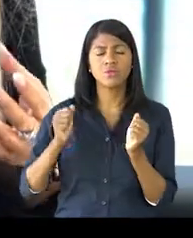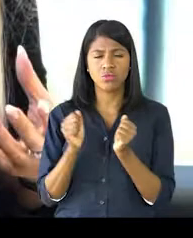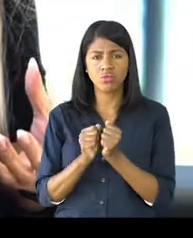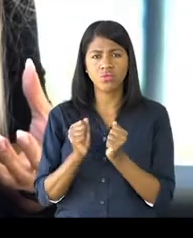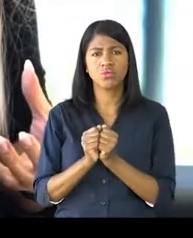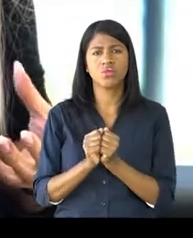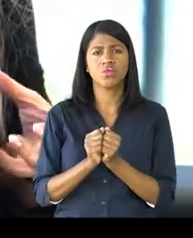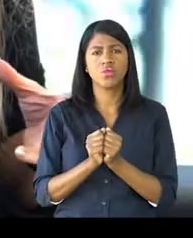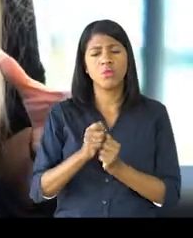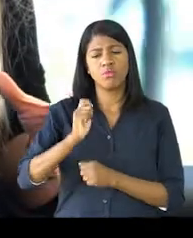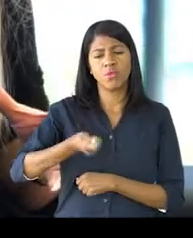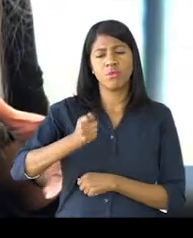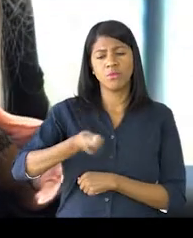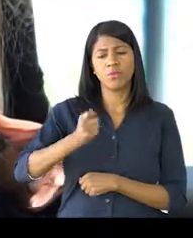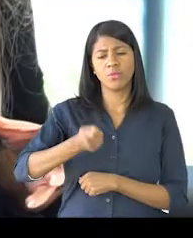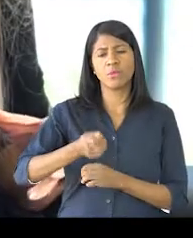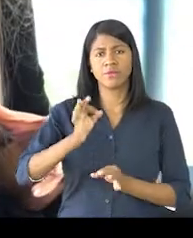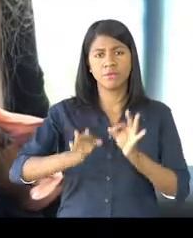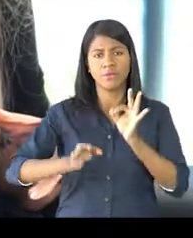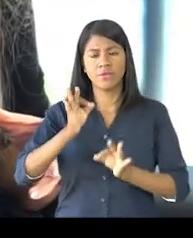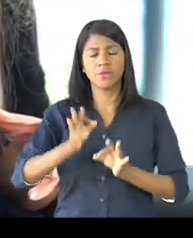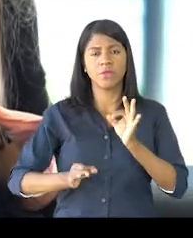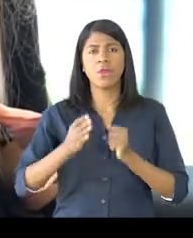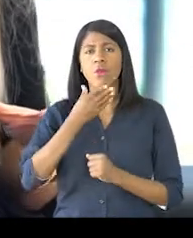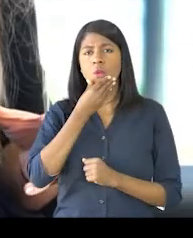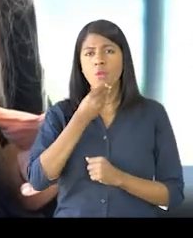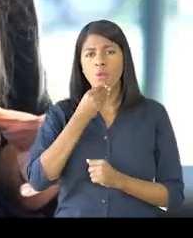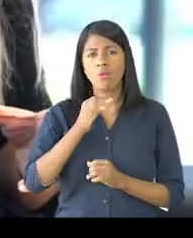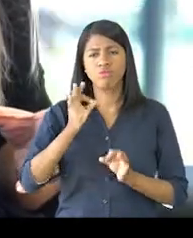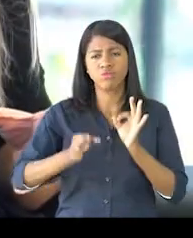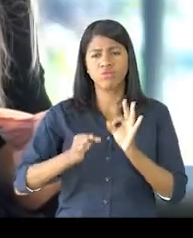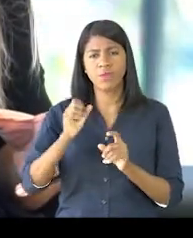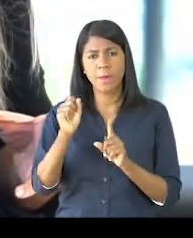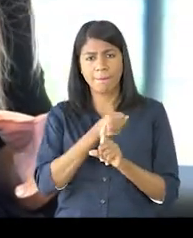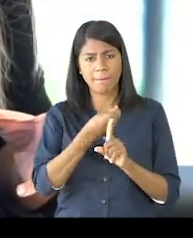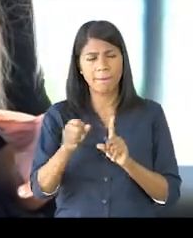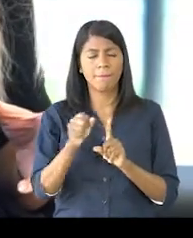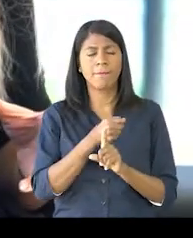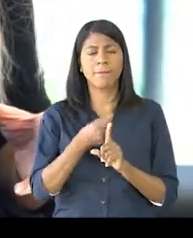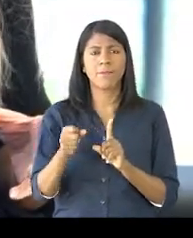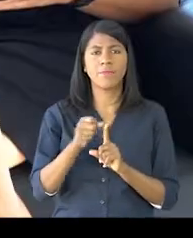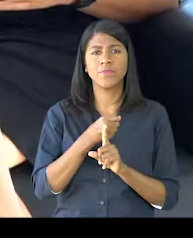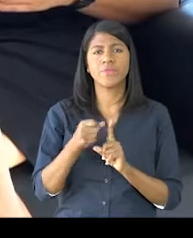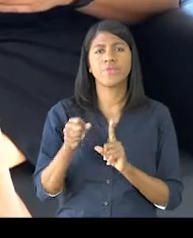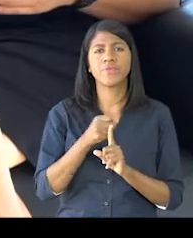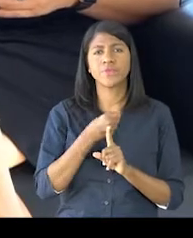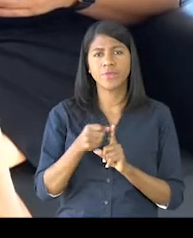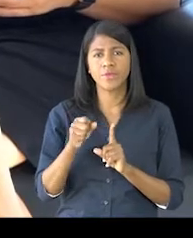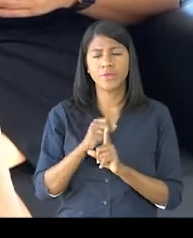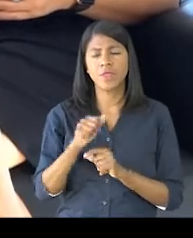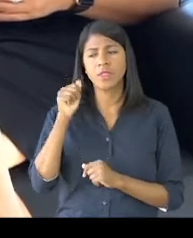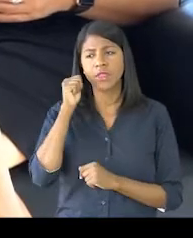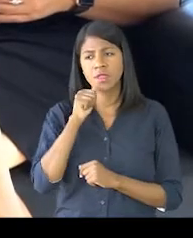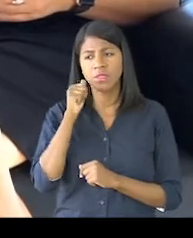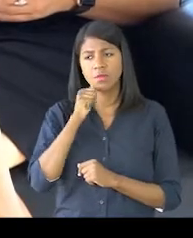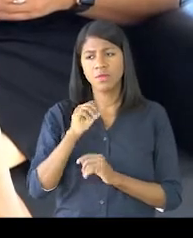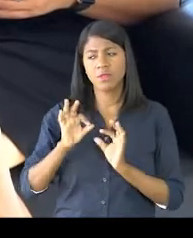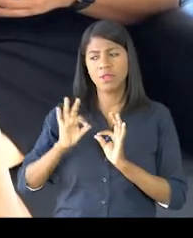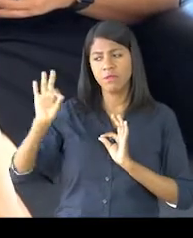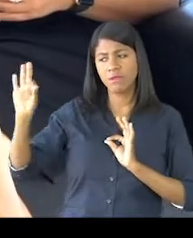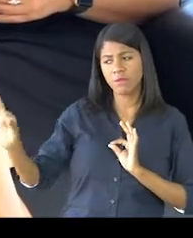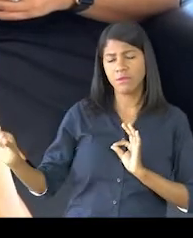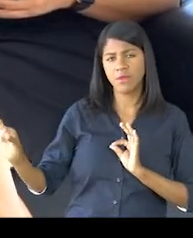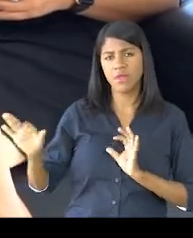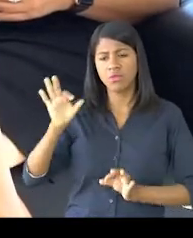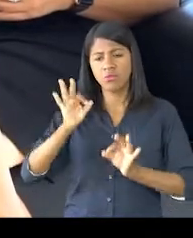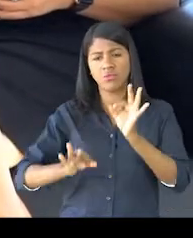um trabalho junto com o Tribunal de Justiça com os homens agressores, com os homens cujas mulheres estão com